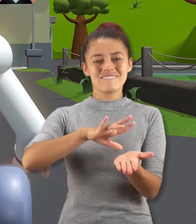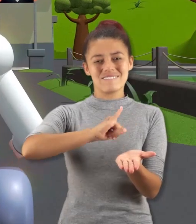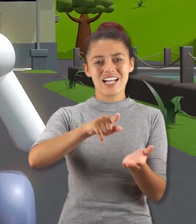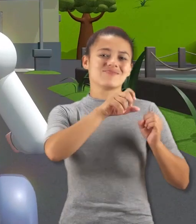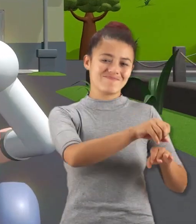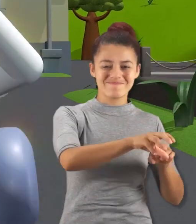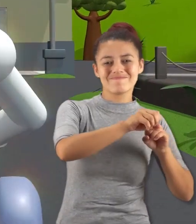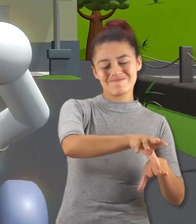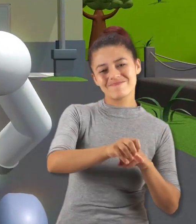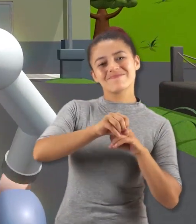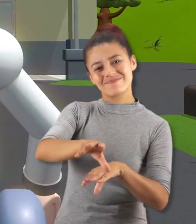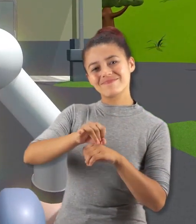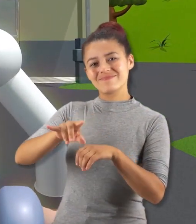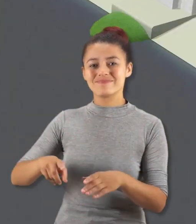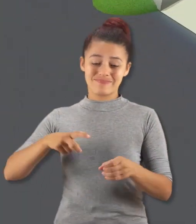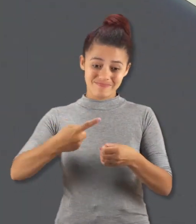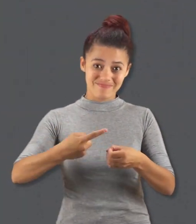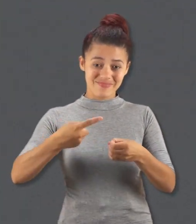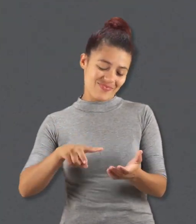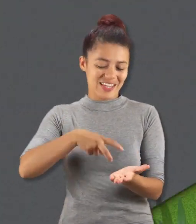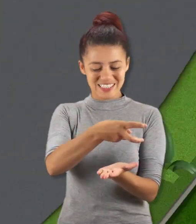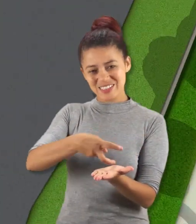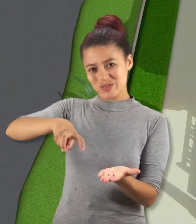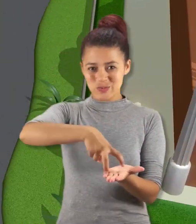A vida vai